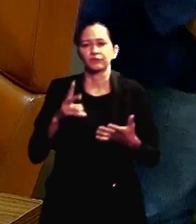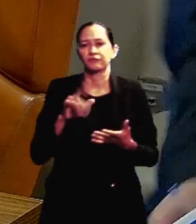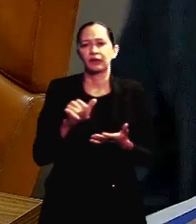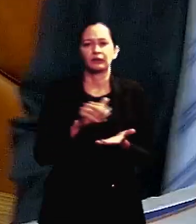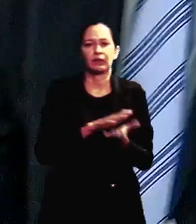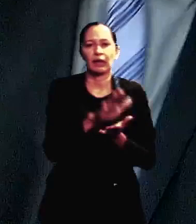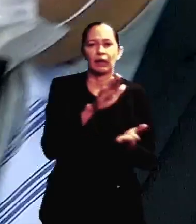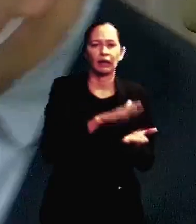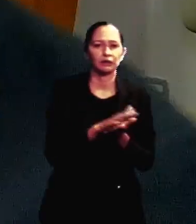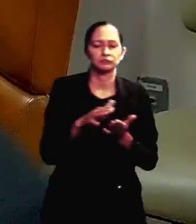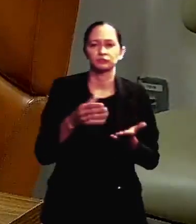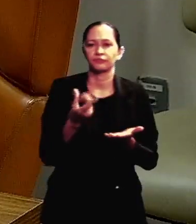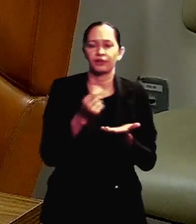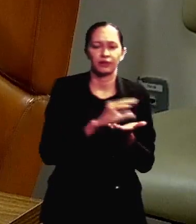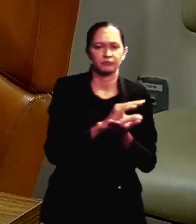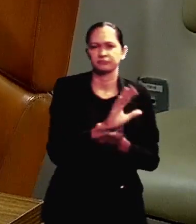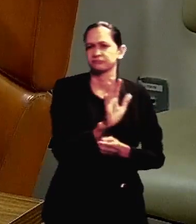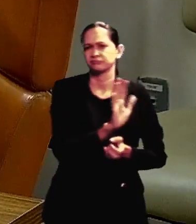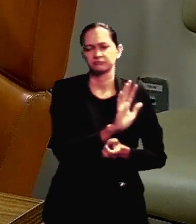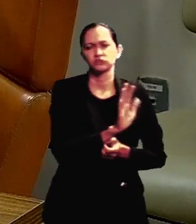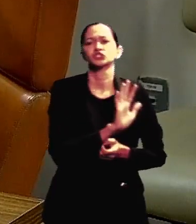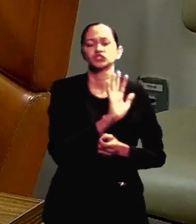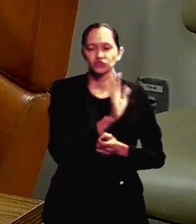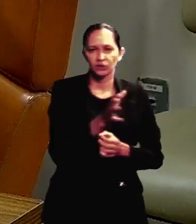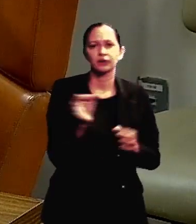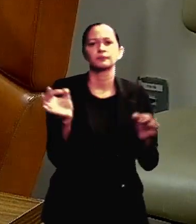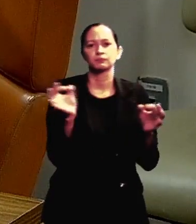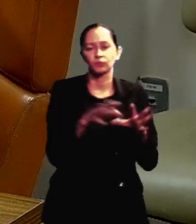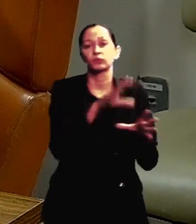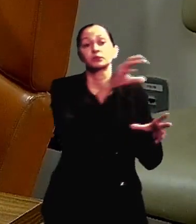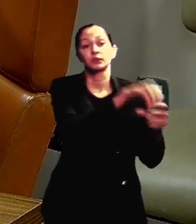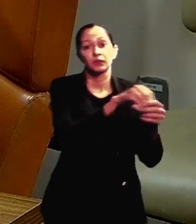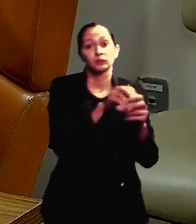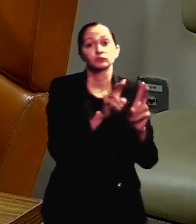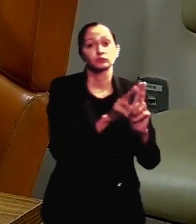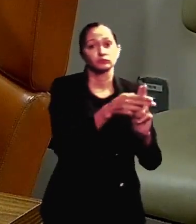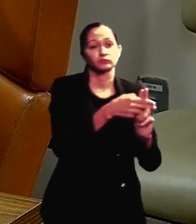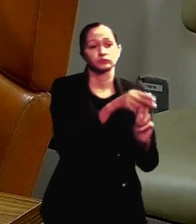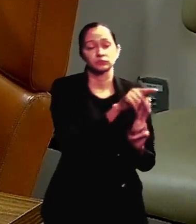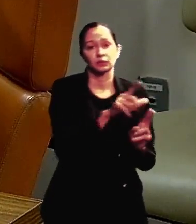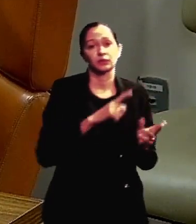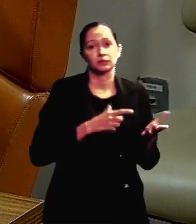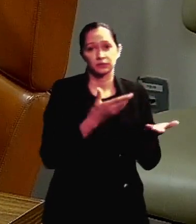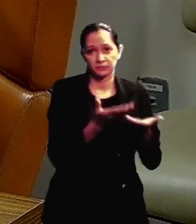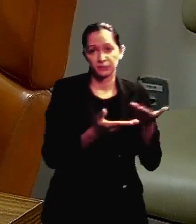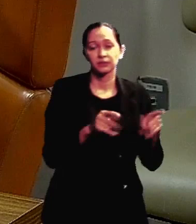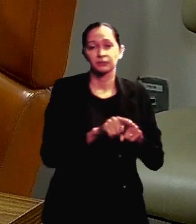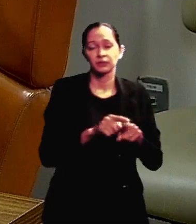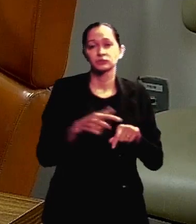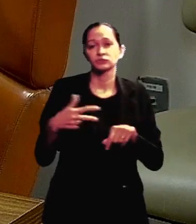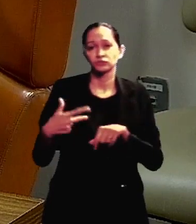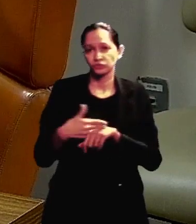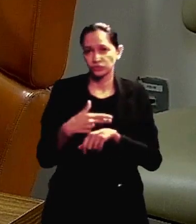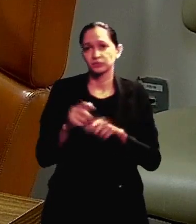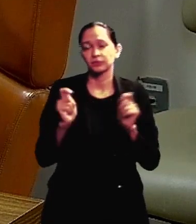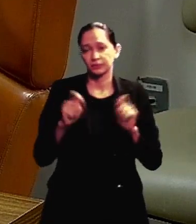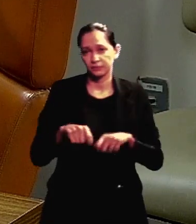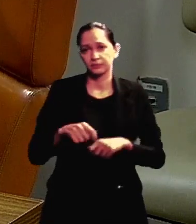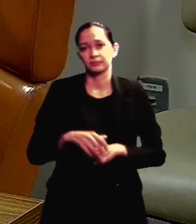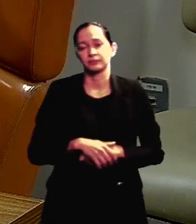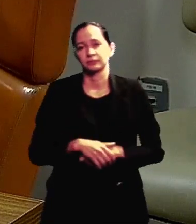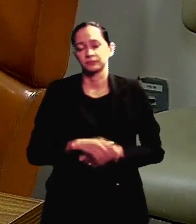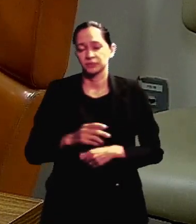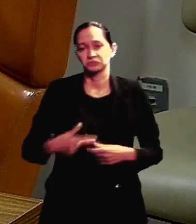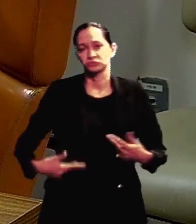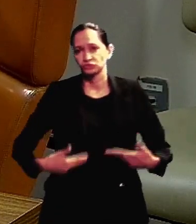eu acho que isso aí não é o problema, não. Nós já temos tratamento para isso, né? E tem as cirurgias eletivas, viu, Mauro? Para que possa